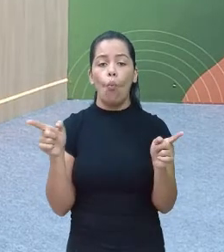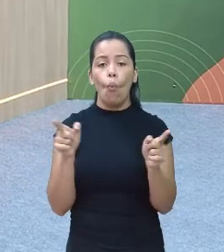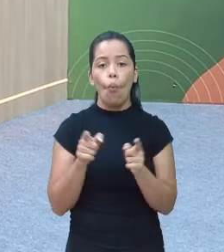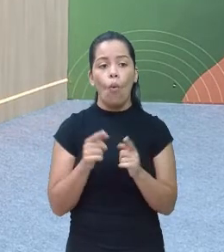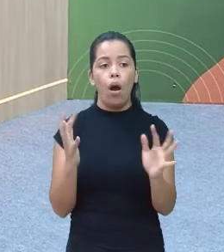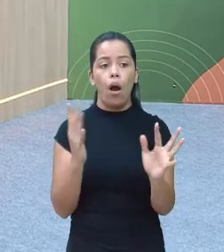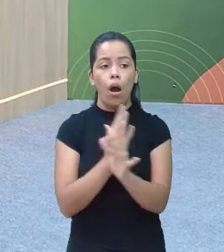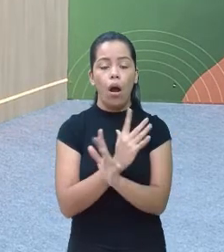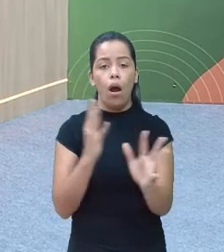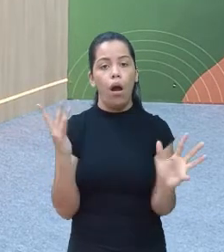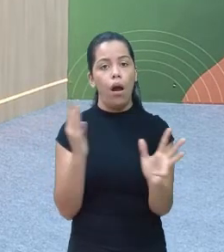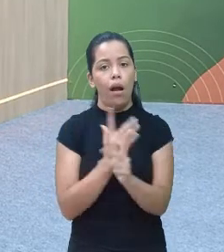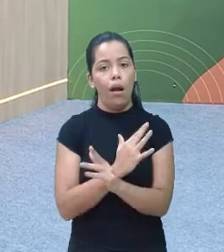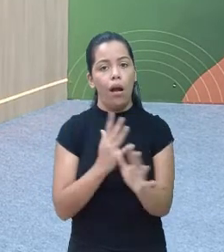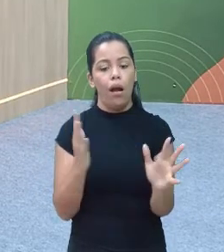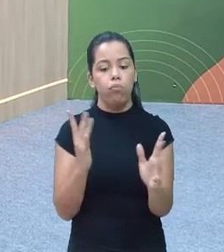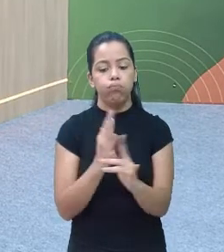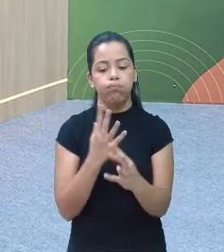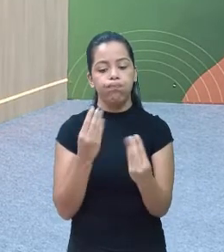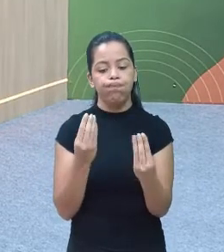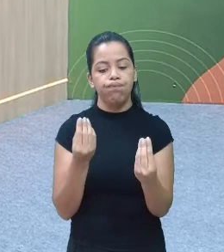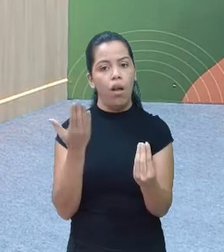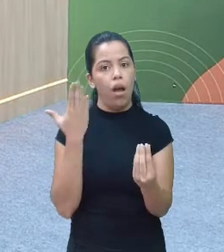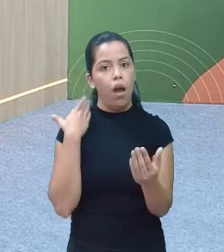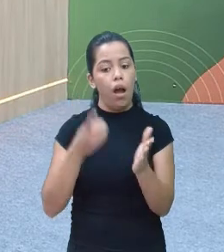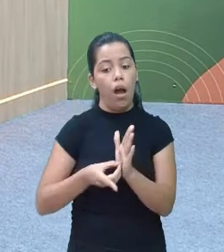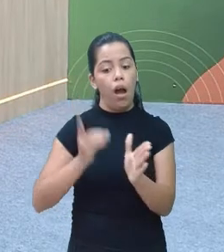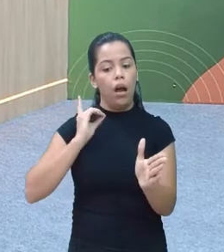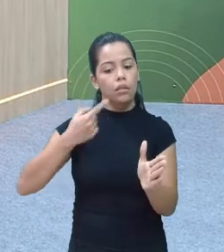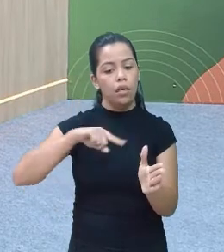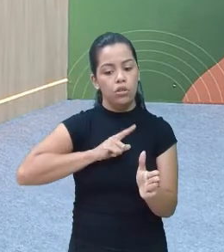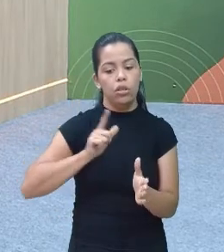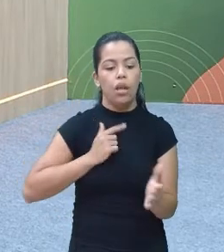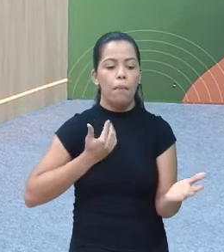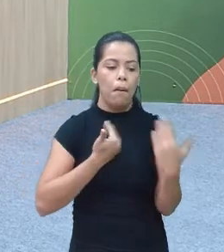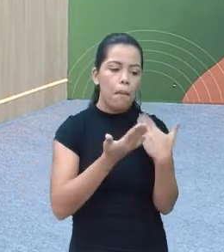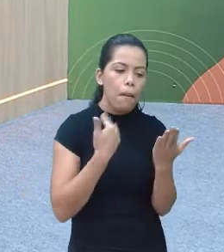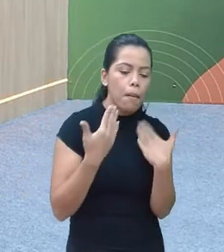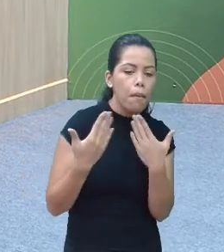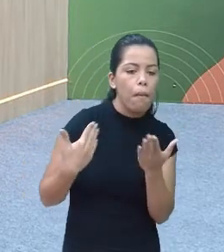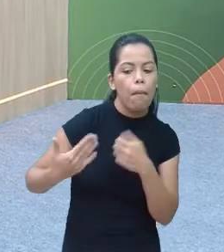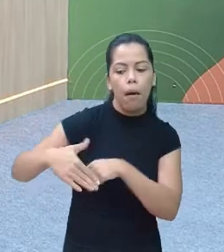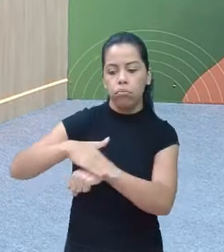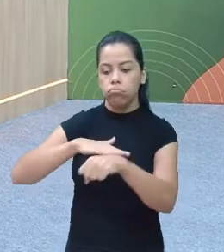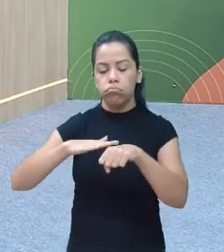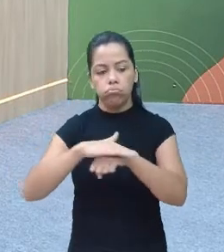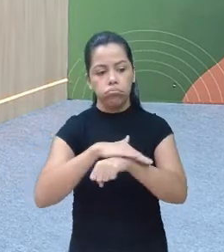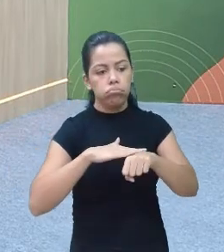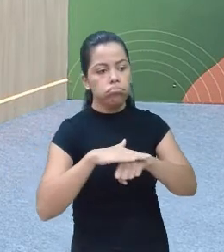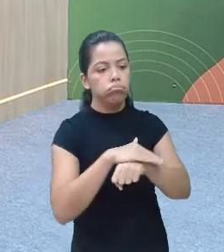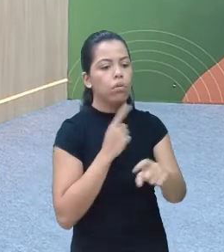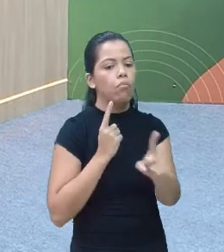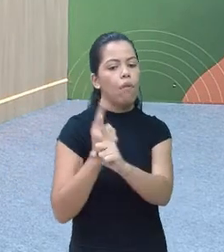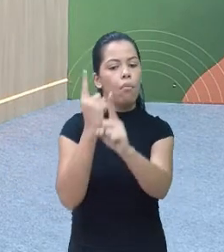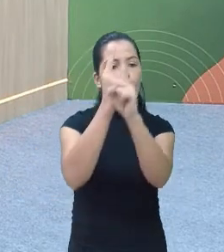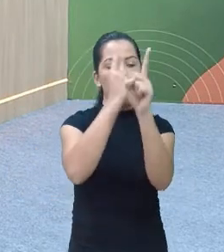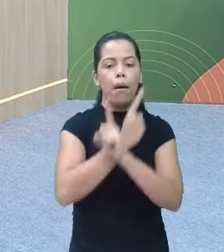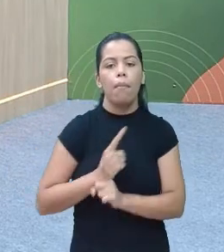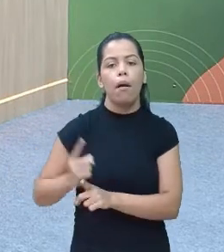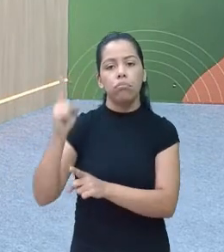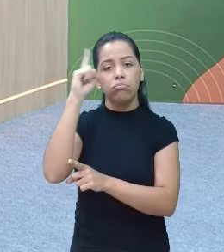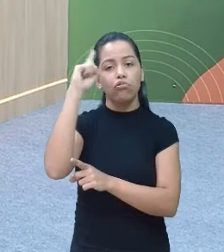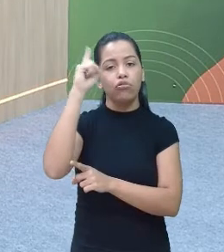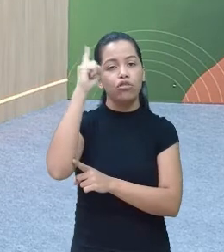antes nós tínhamos que conversar com as pessoas, nós tínhamos essa possibilidade de conversar com as pessoas, de vê-las todos os